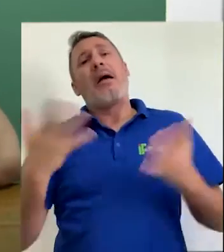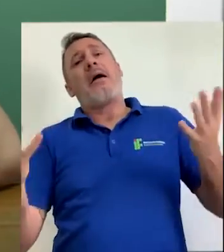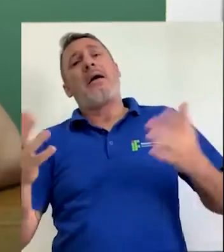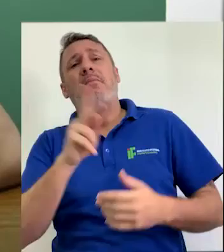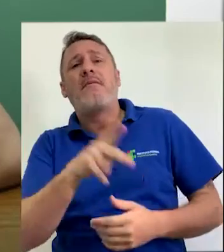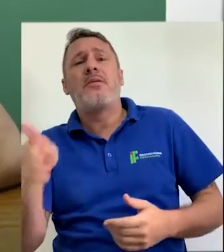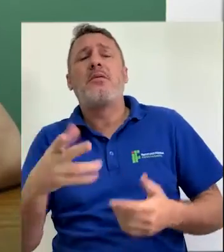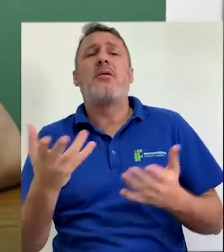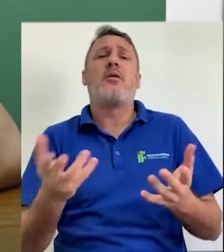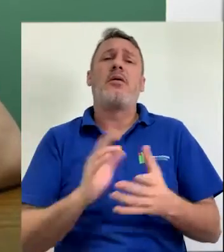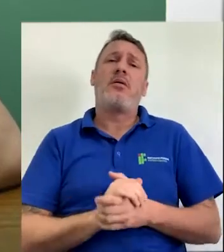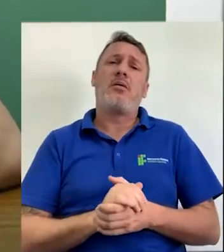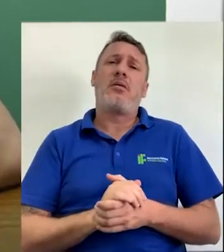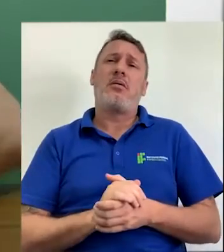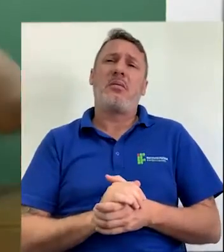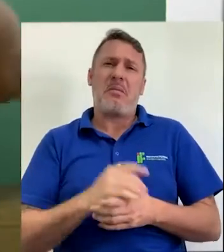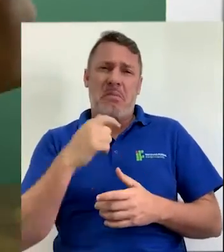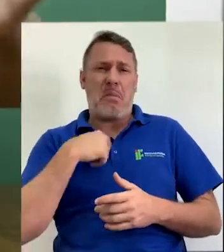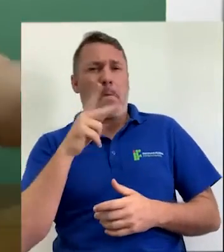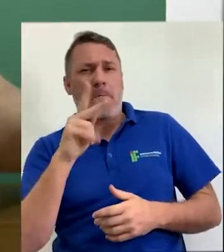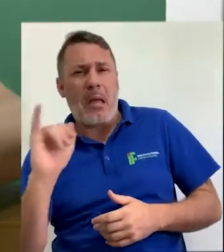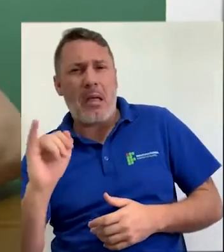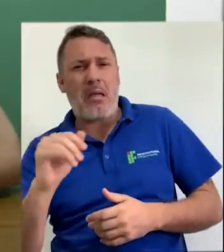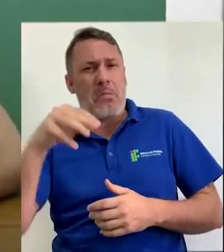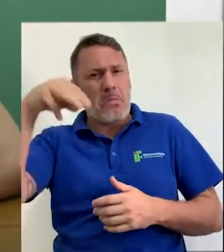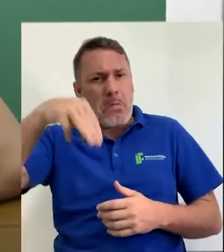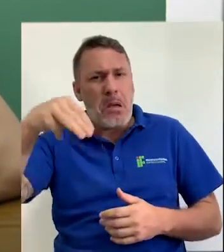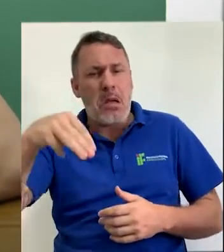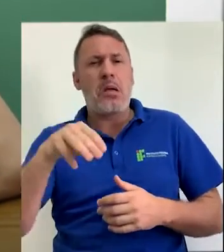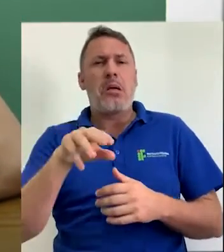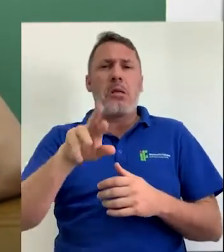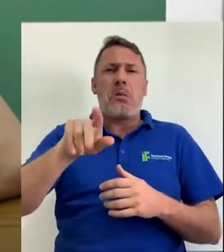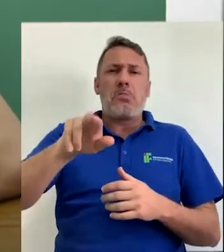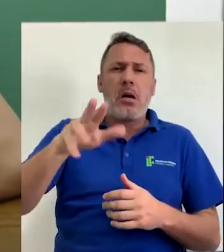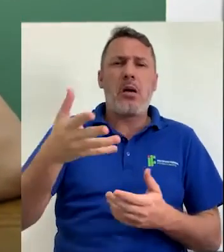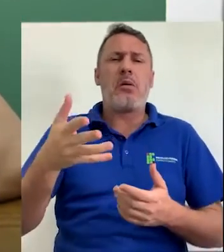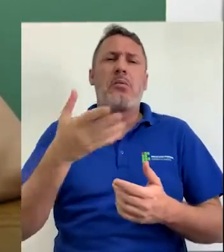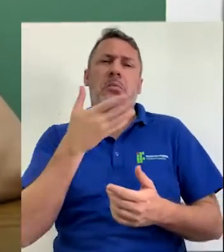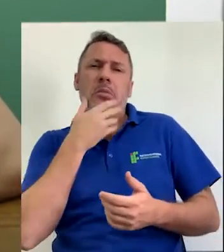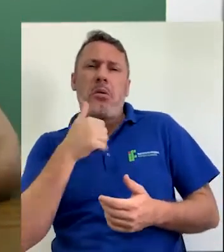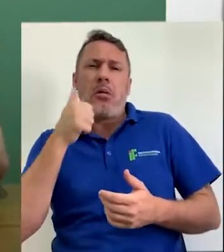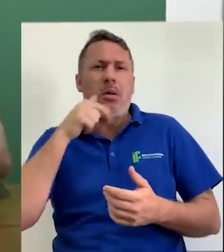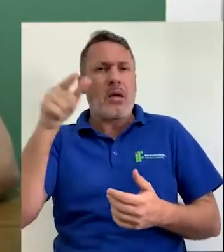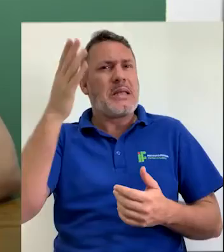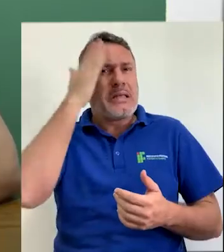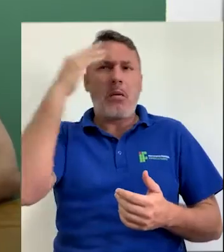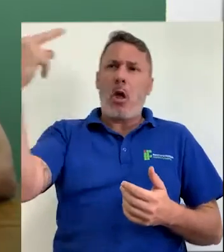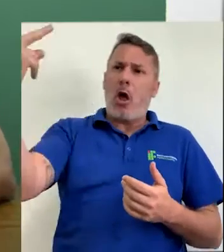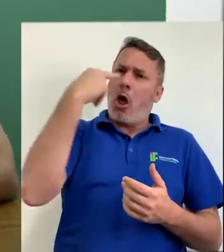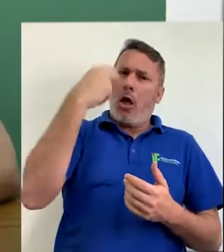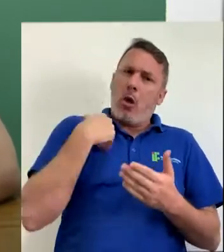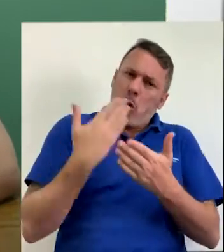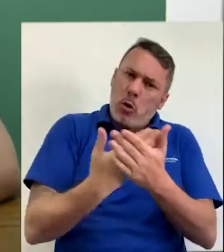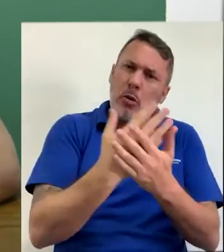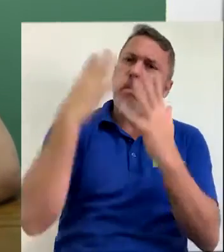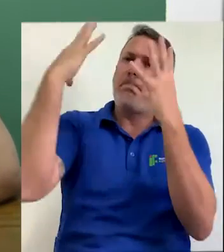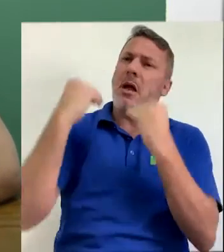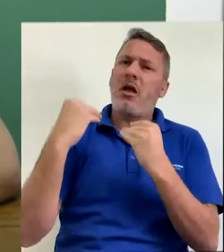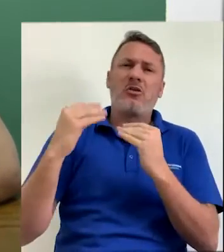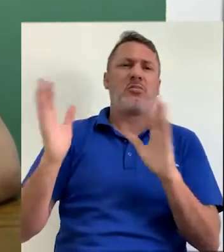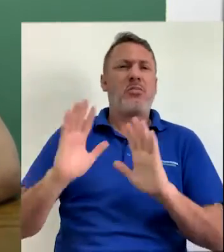Bruno, será que meu pai, minha mãe, meu irmão, minha irmã não estão vendo que eu estou